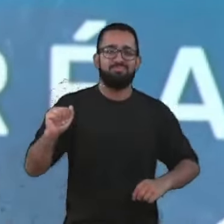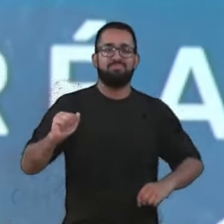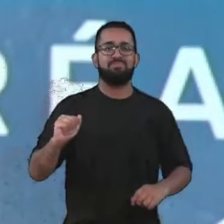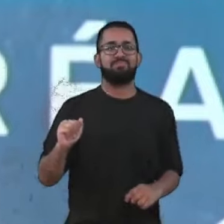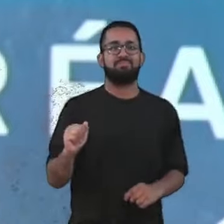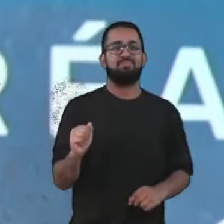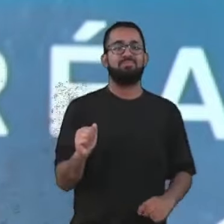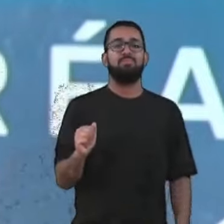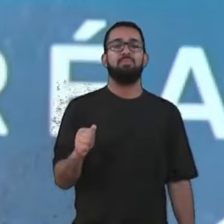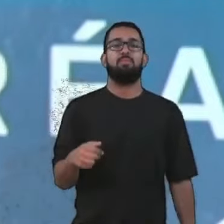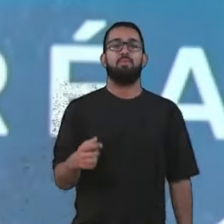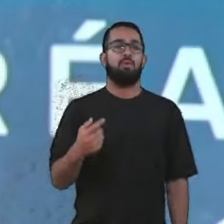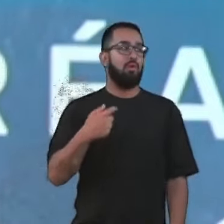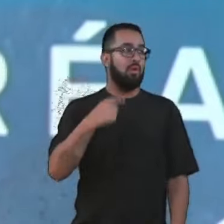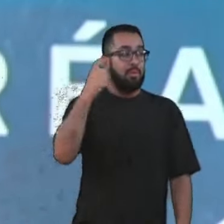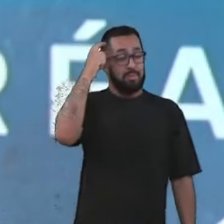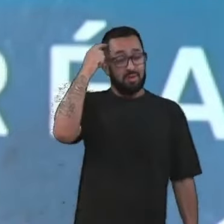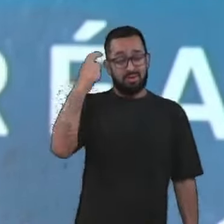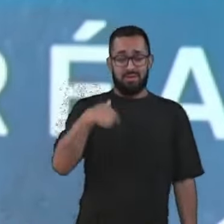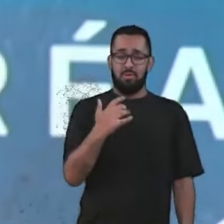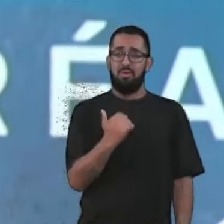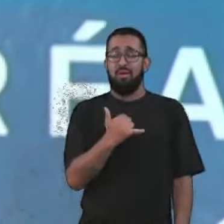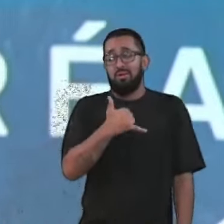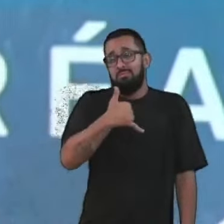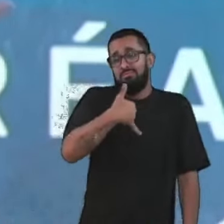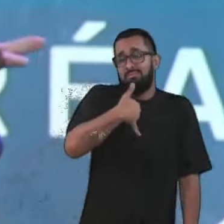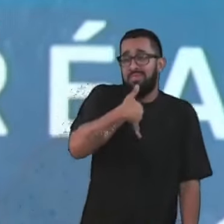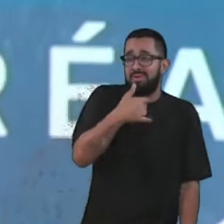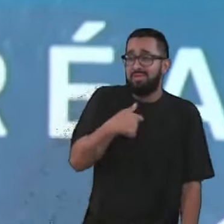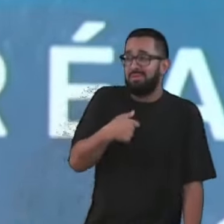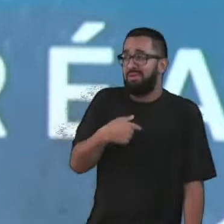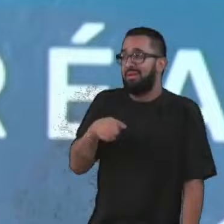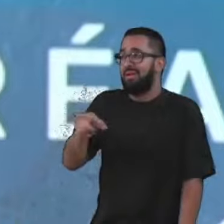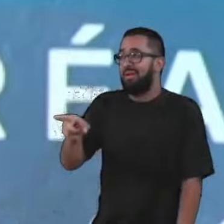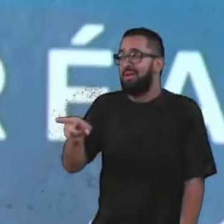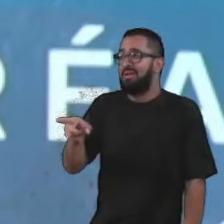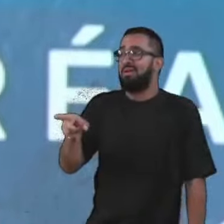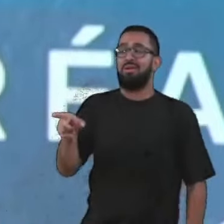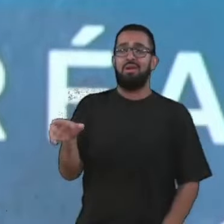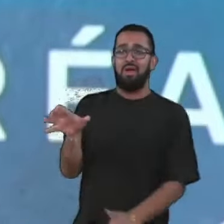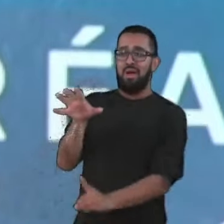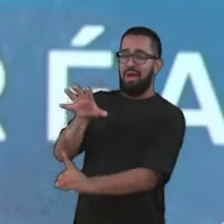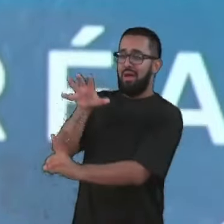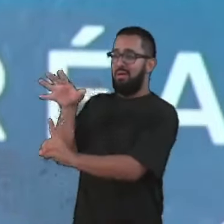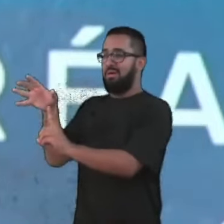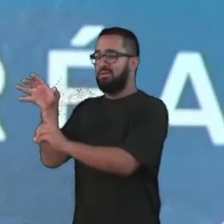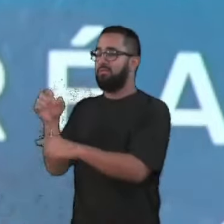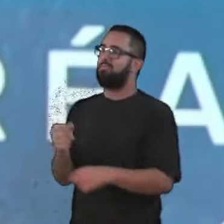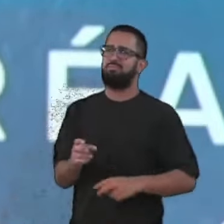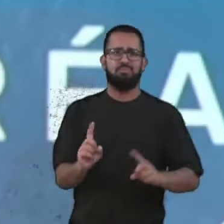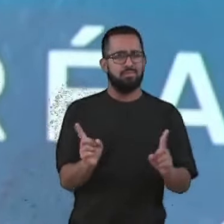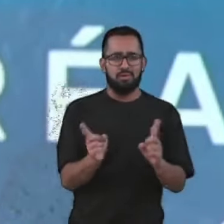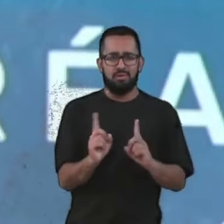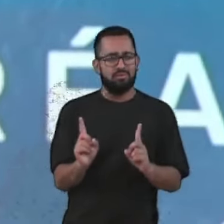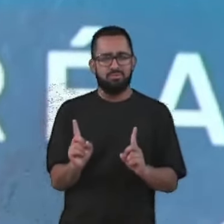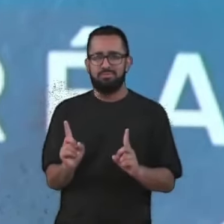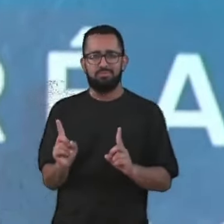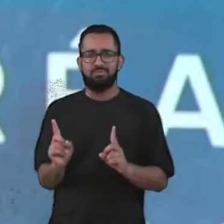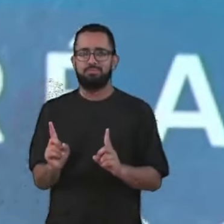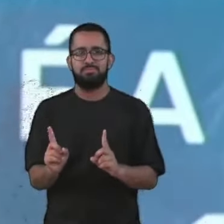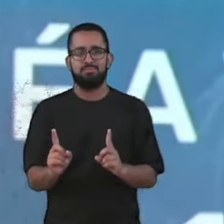que fala assim: eu vou ficar triste para ver se eu convenço minha esposa. Você não vai reconquistar o coração da sua esposa. Se você está passando crise, você acha